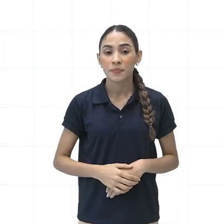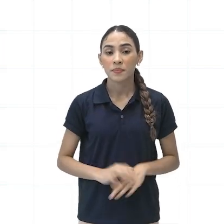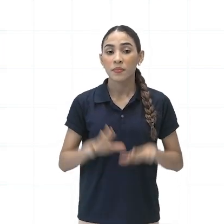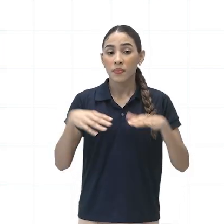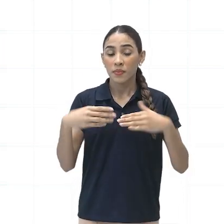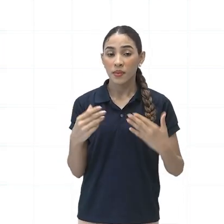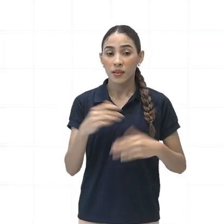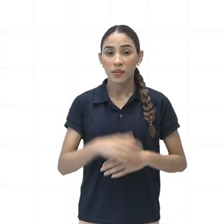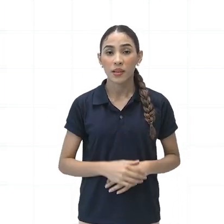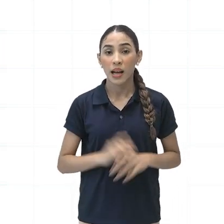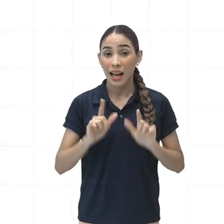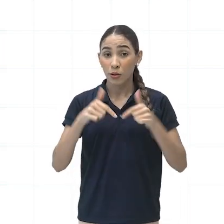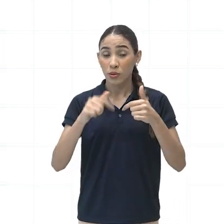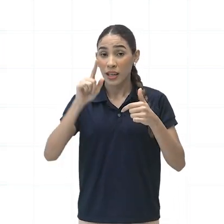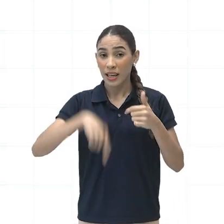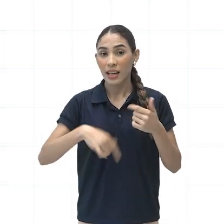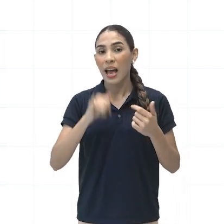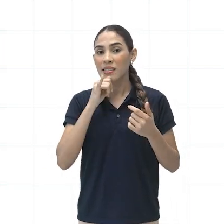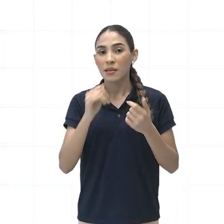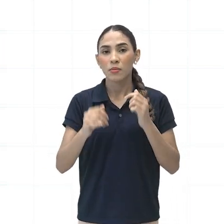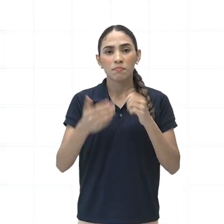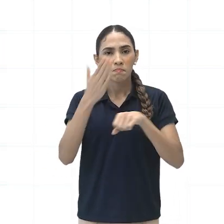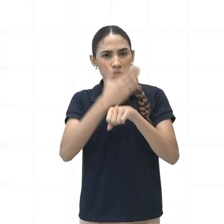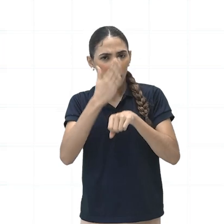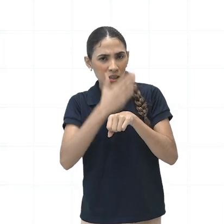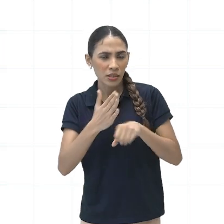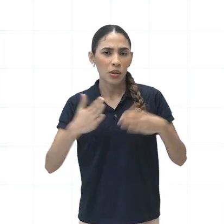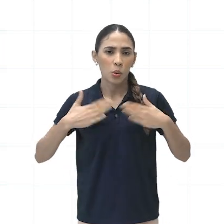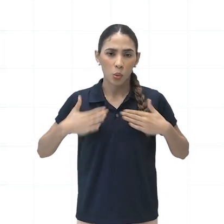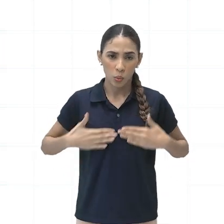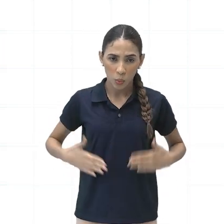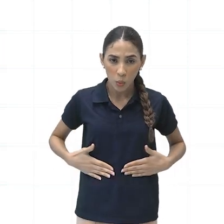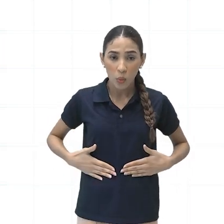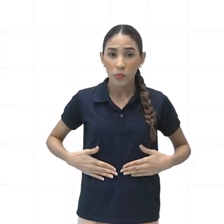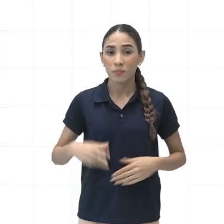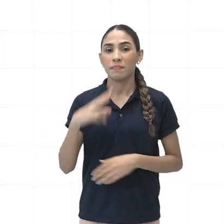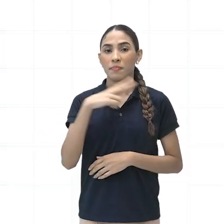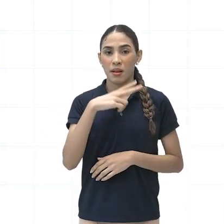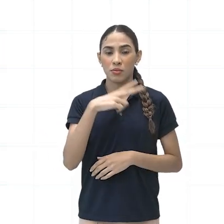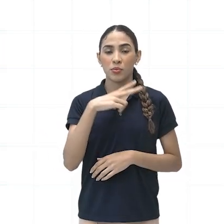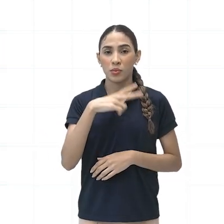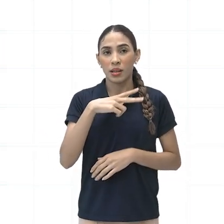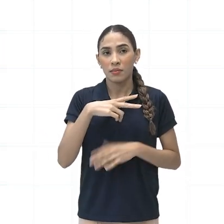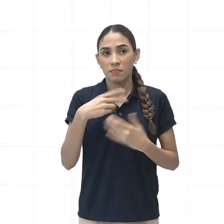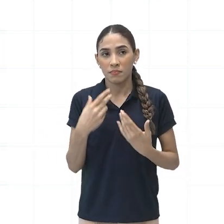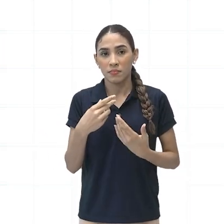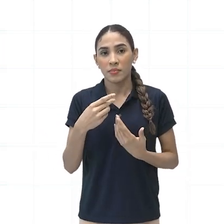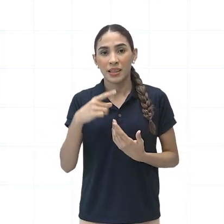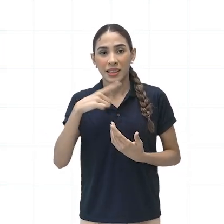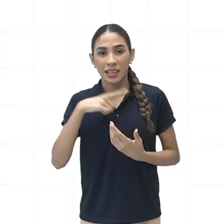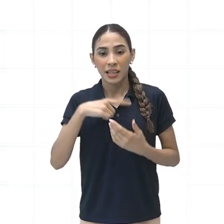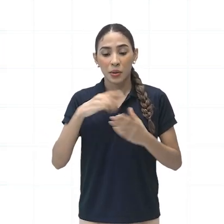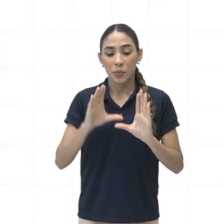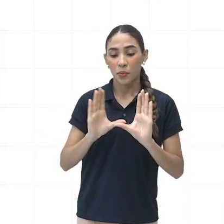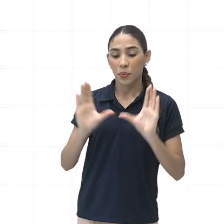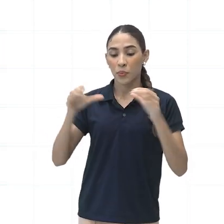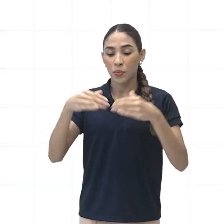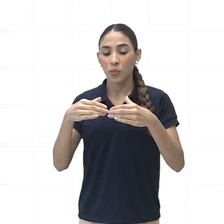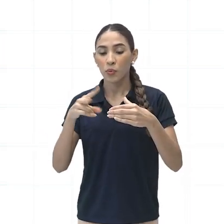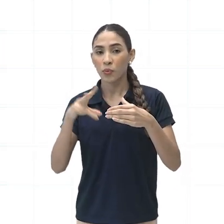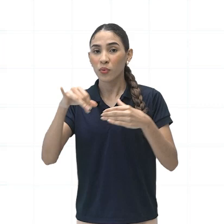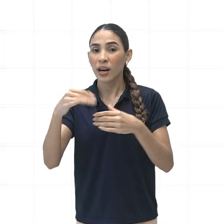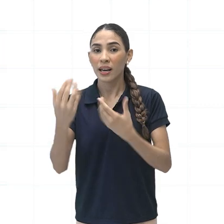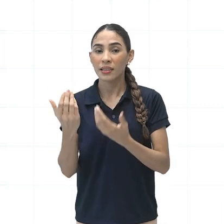que a luta seja um esporte, seja uma prática corporal individualizada, quando nós temos uma equipe que nos dá